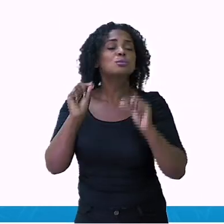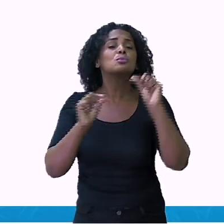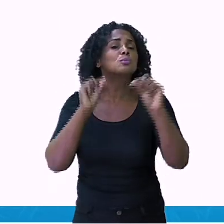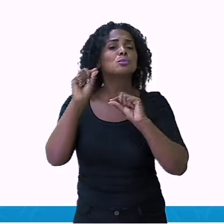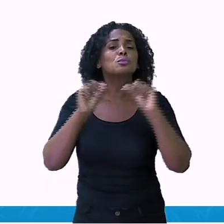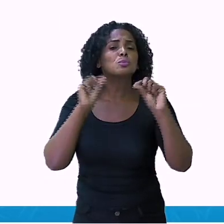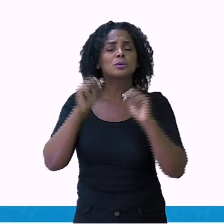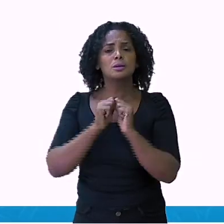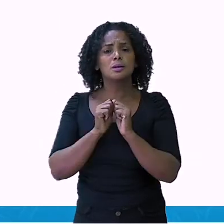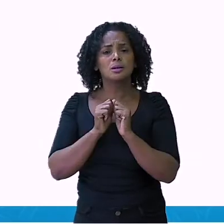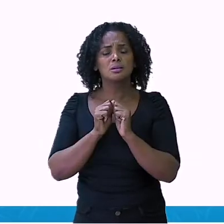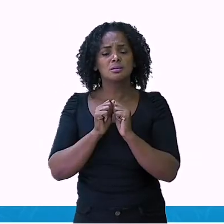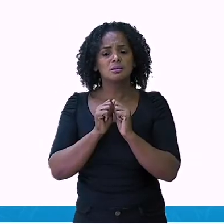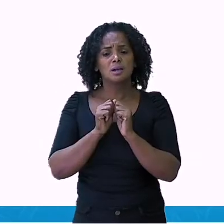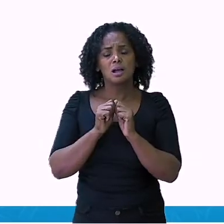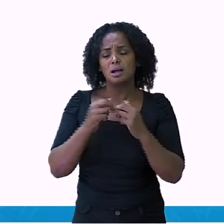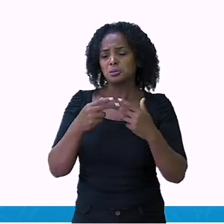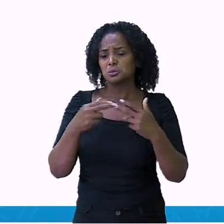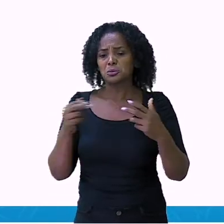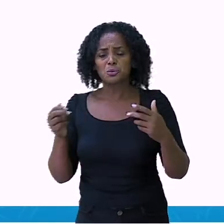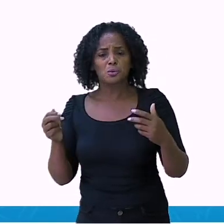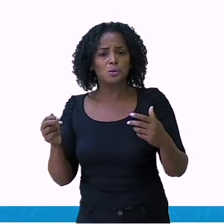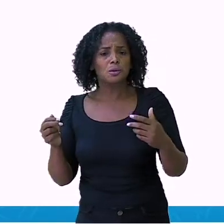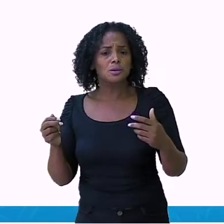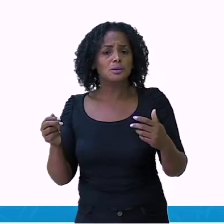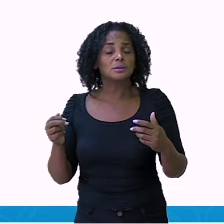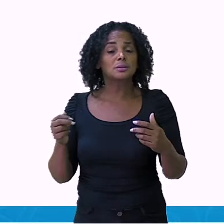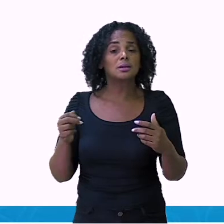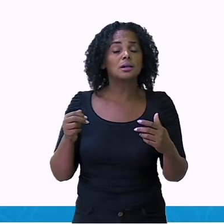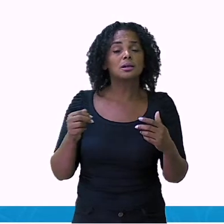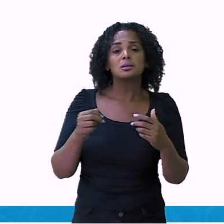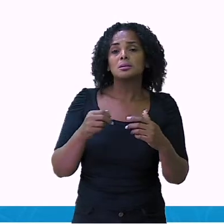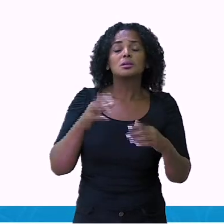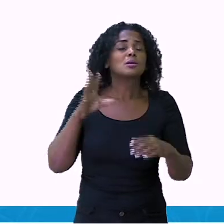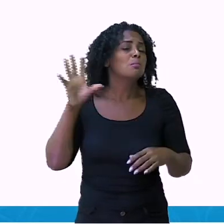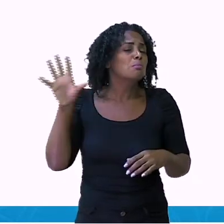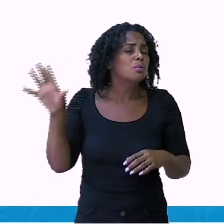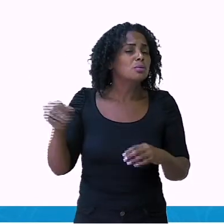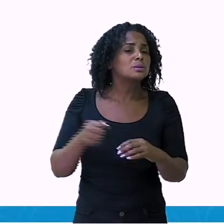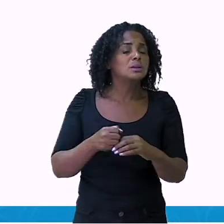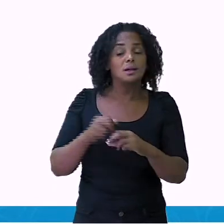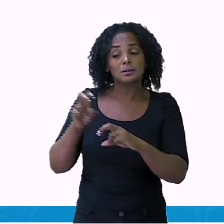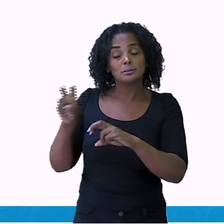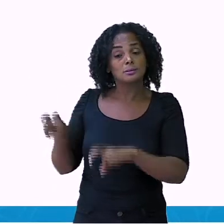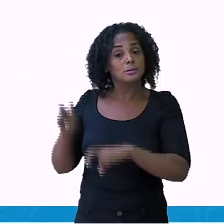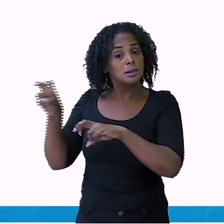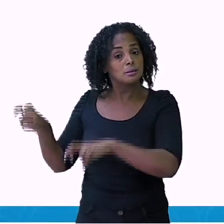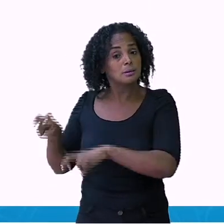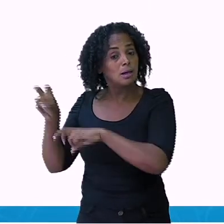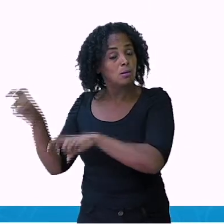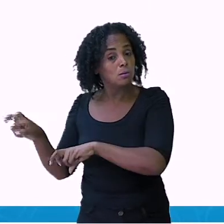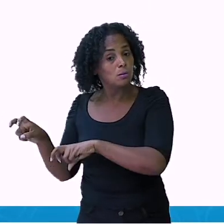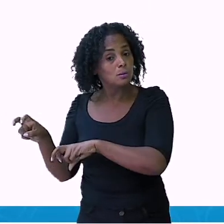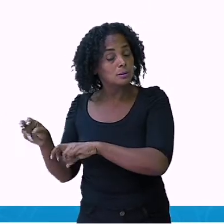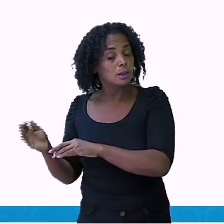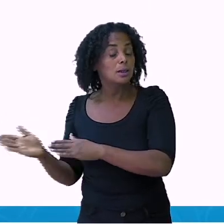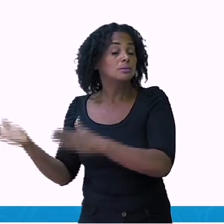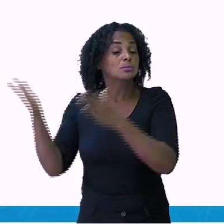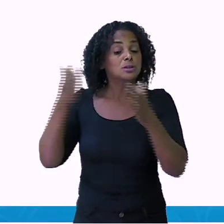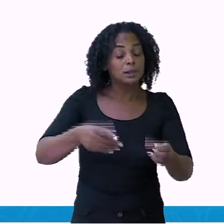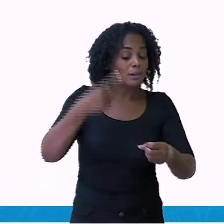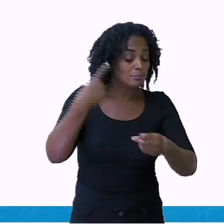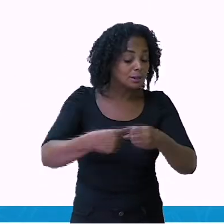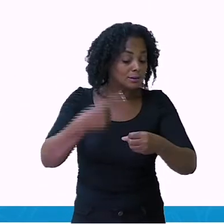produtos industrializados. Normalmente, a matéria-prima que se busca da zona rural chega na zona urbana